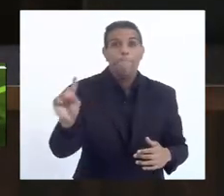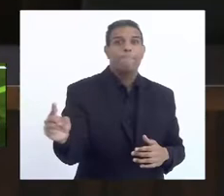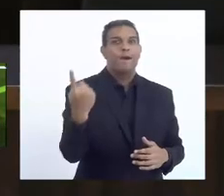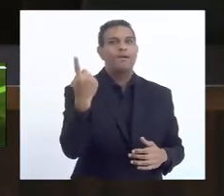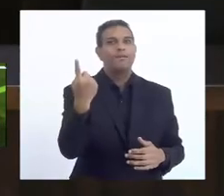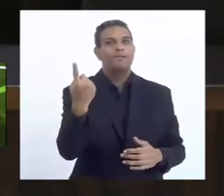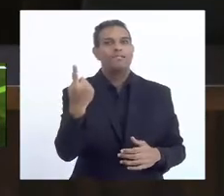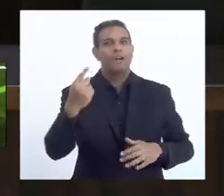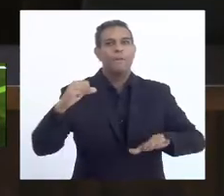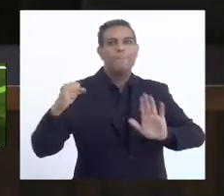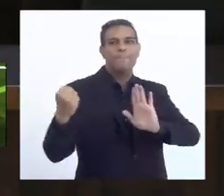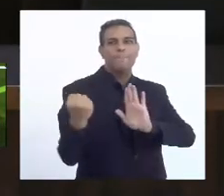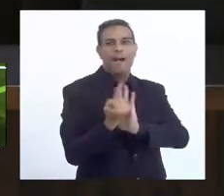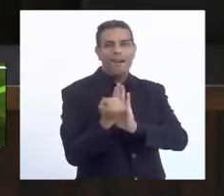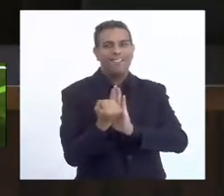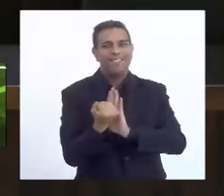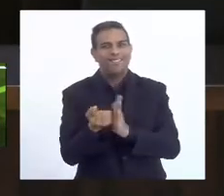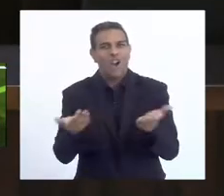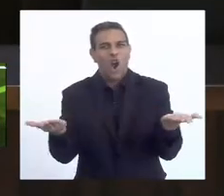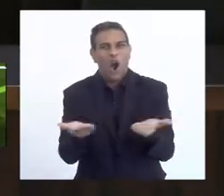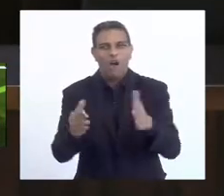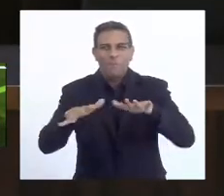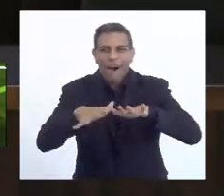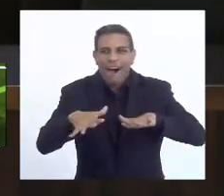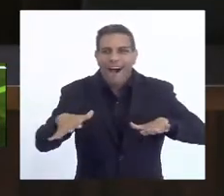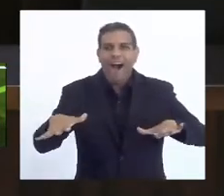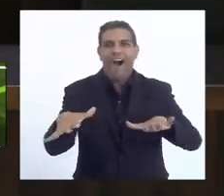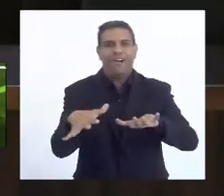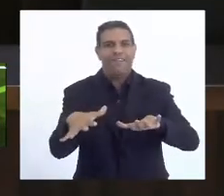vez que esse espaço,